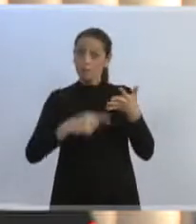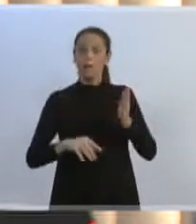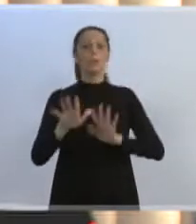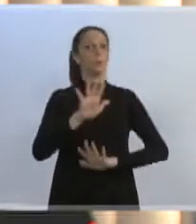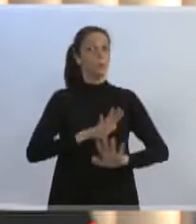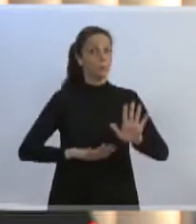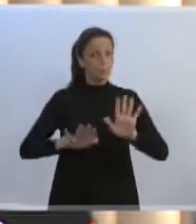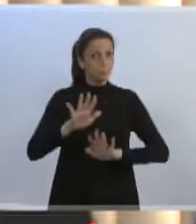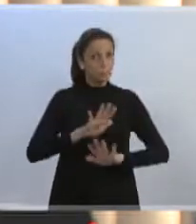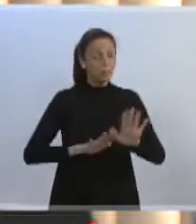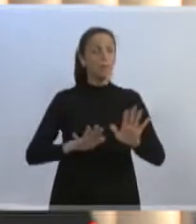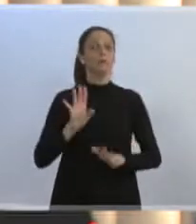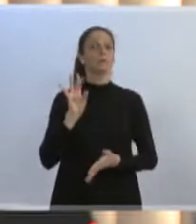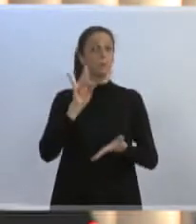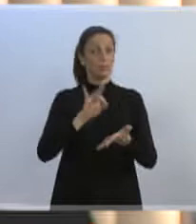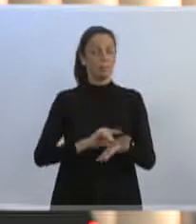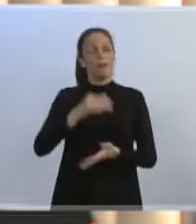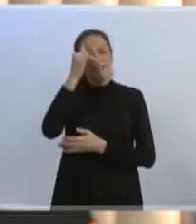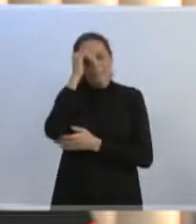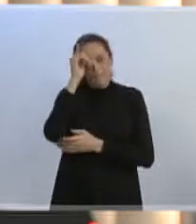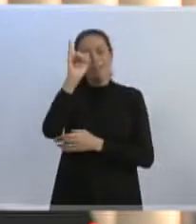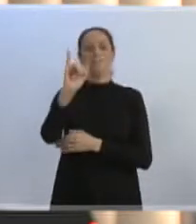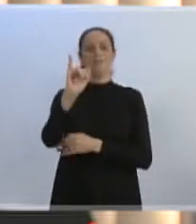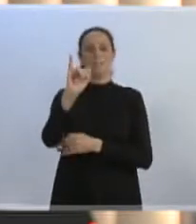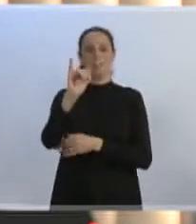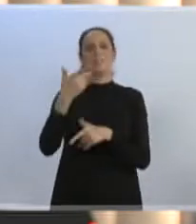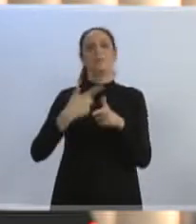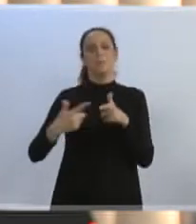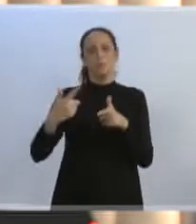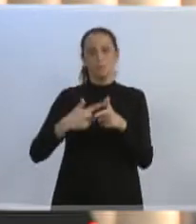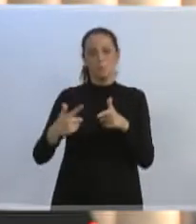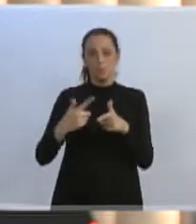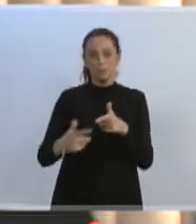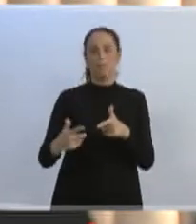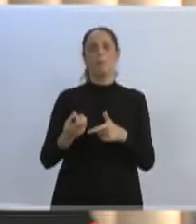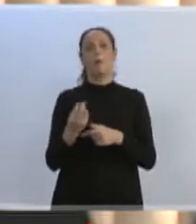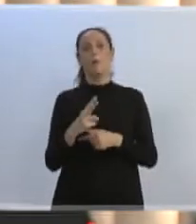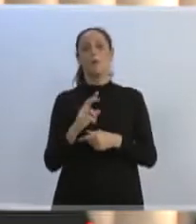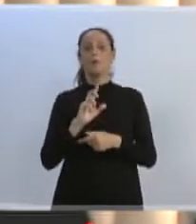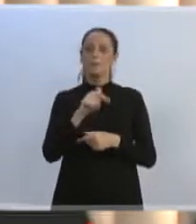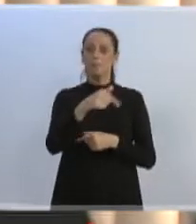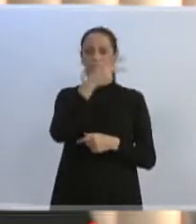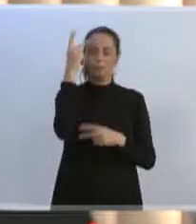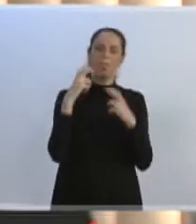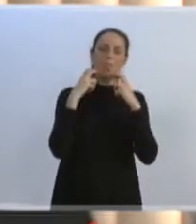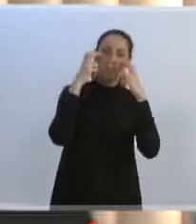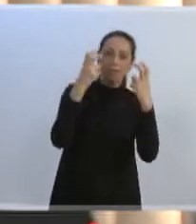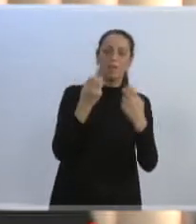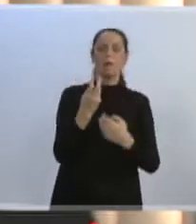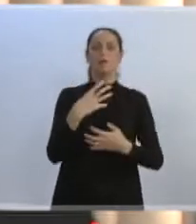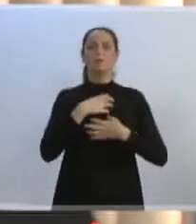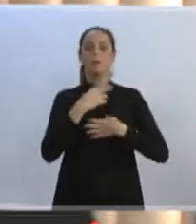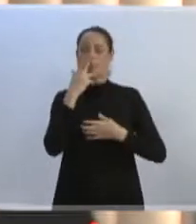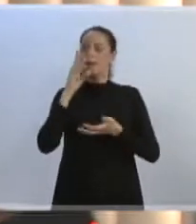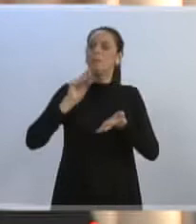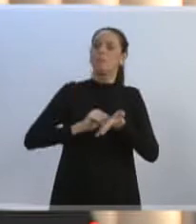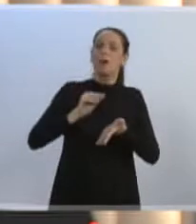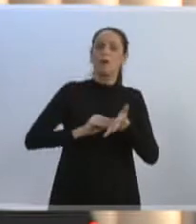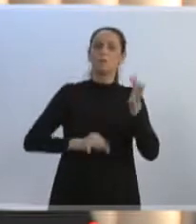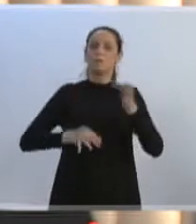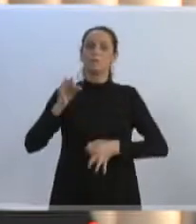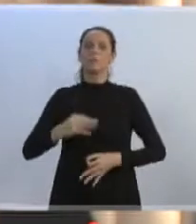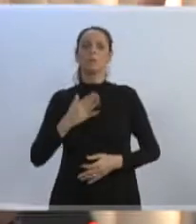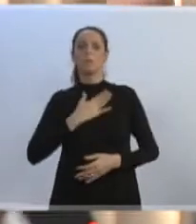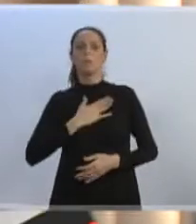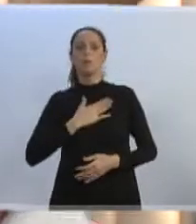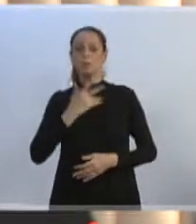nesse sentido, para a gente evitar algumas situações difíceis, constrangedoras, e não termos sentimento de injustiça por alguns projetos de